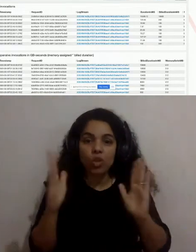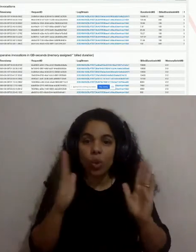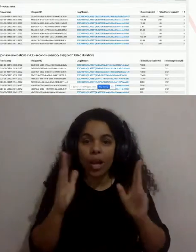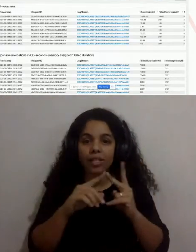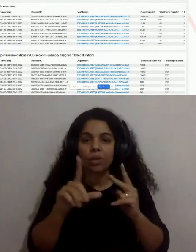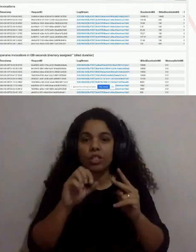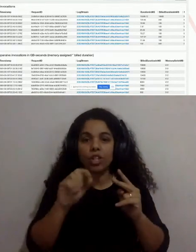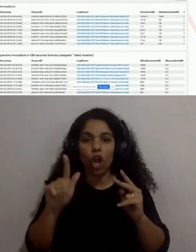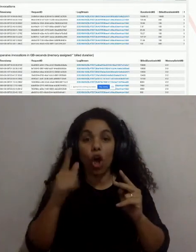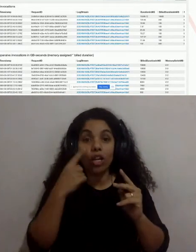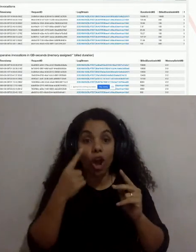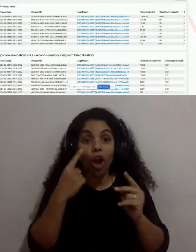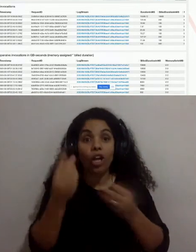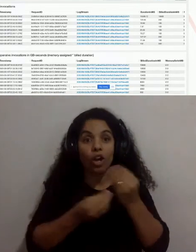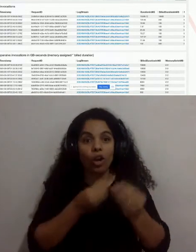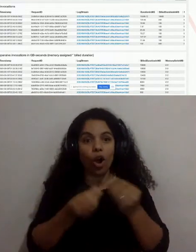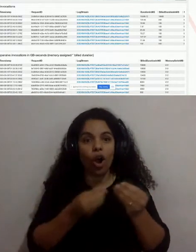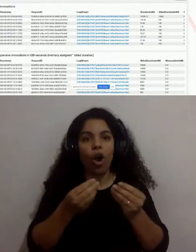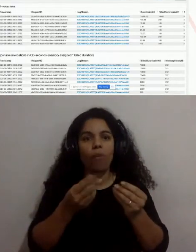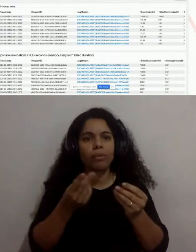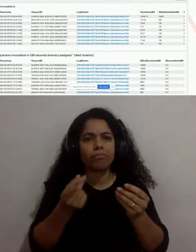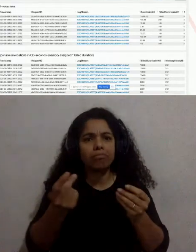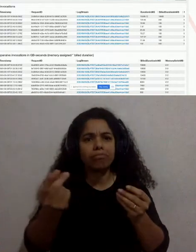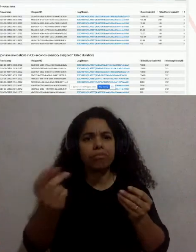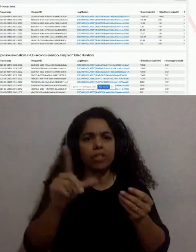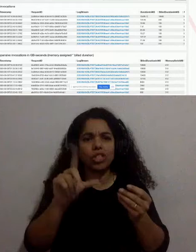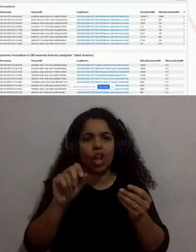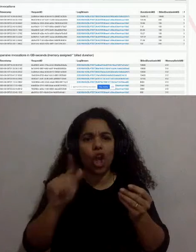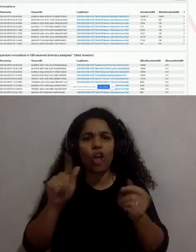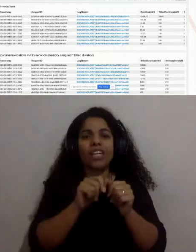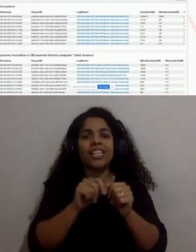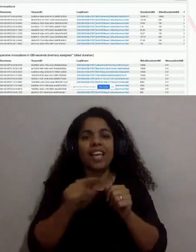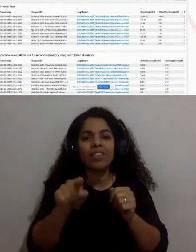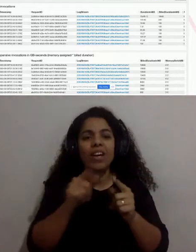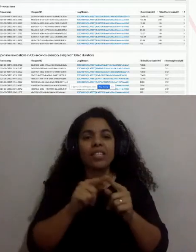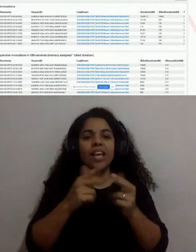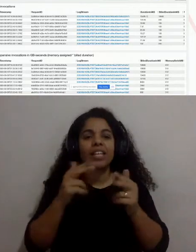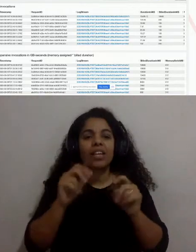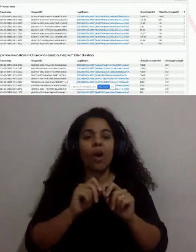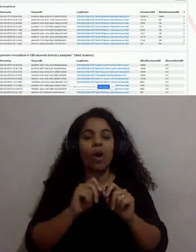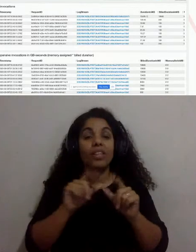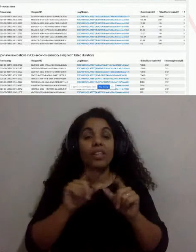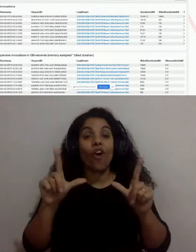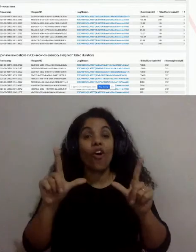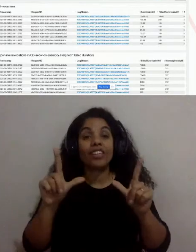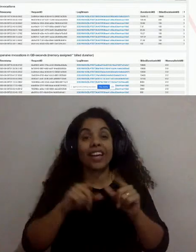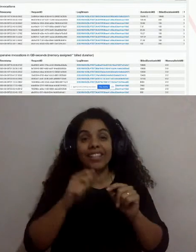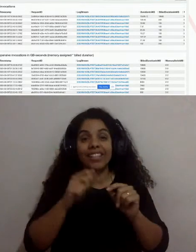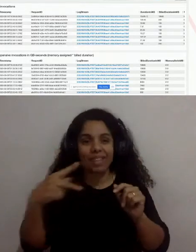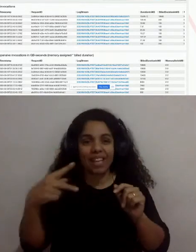desse log, olha como é a alta duração desse log. O que ele está fazendo? Ele está acordando a minha aplicação. Todos